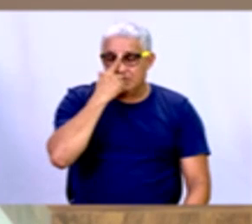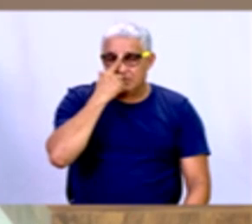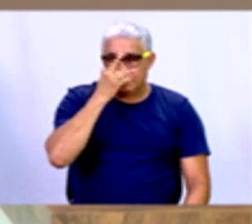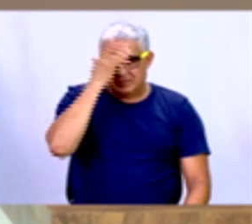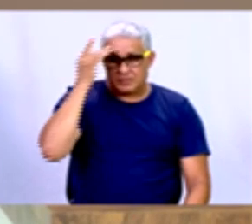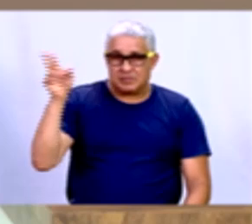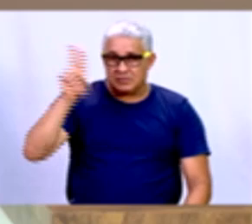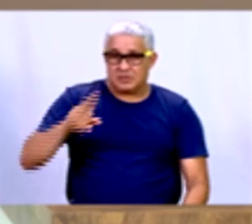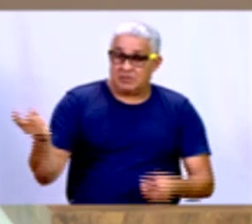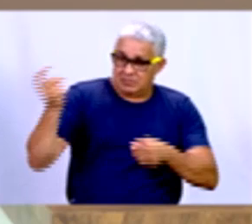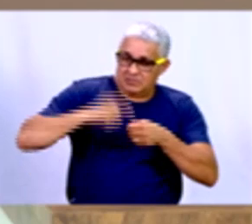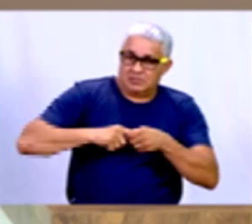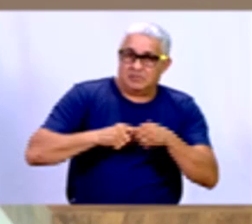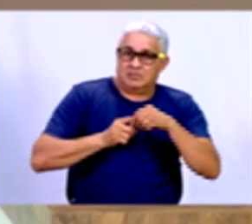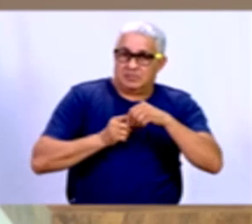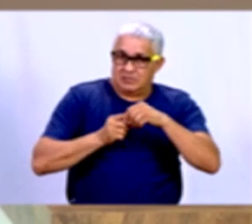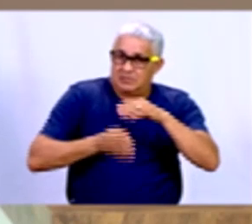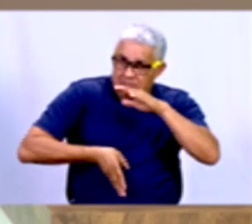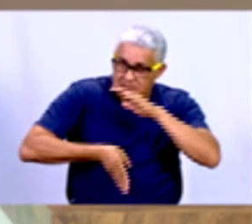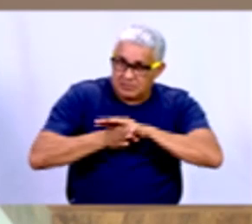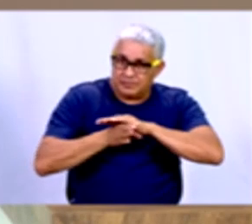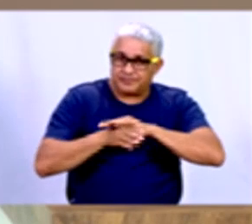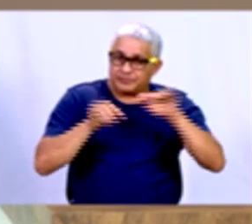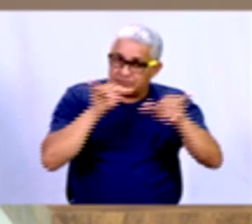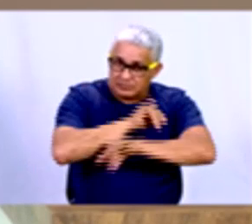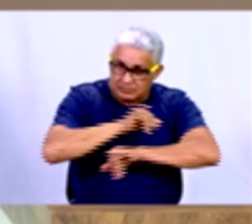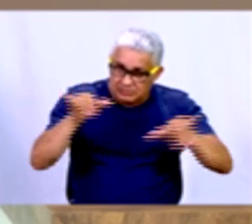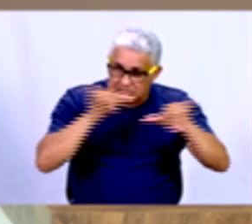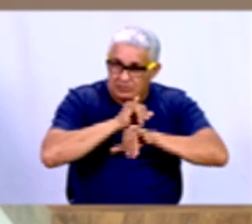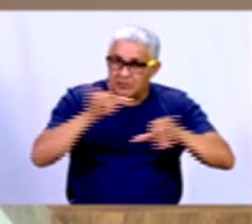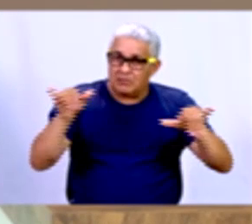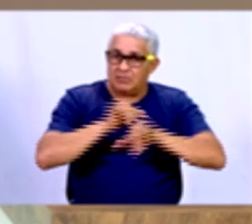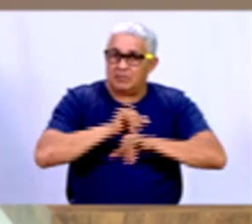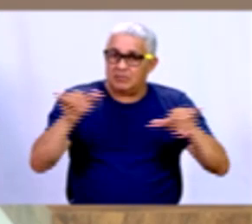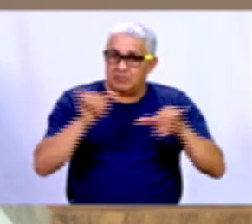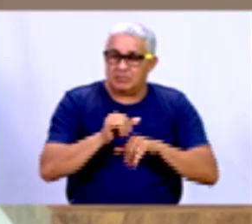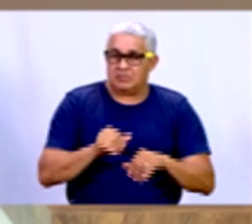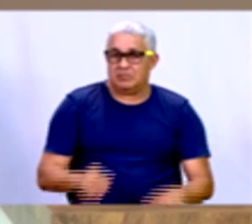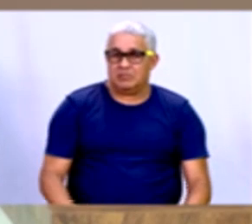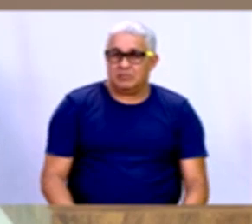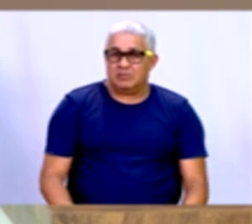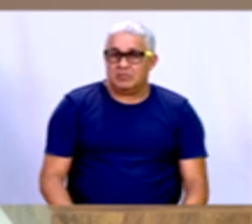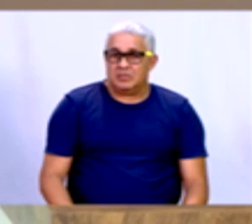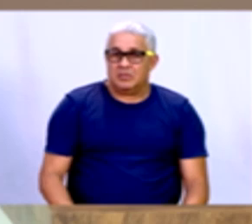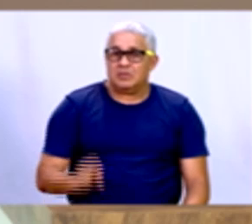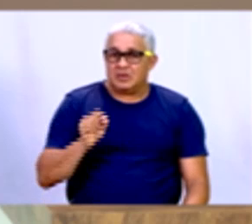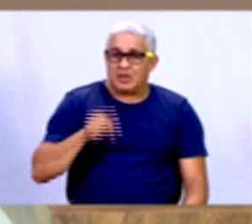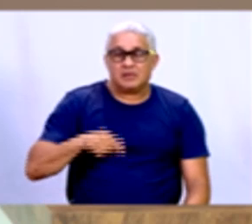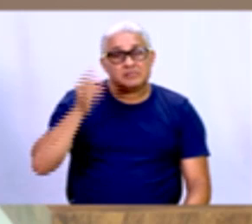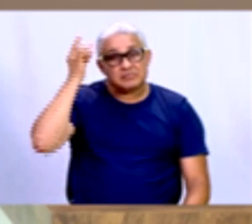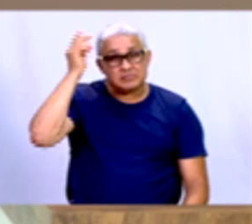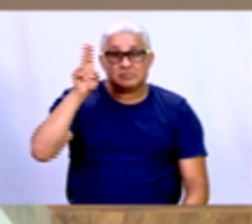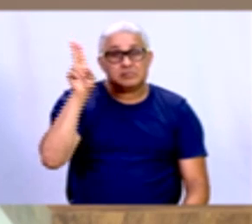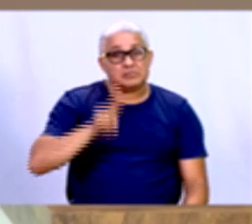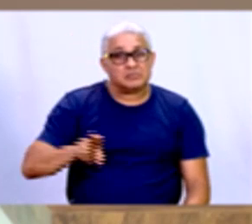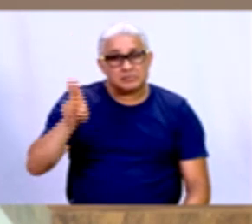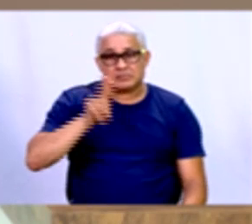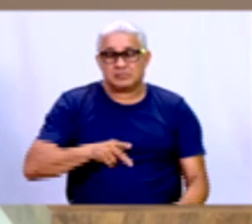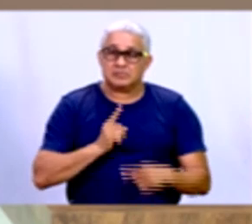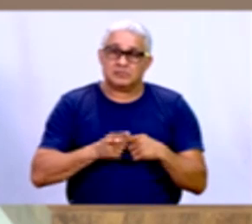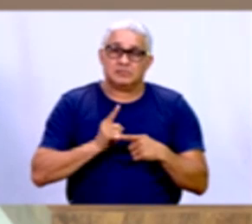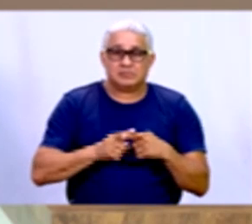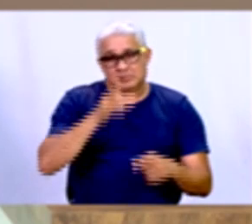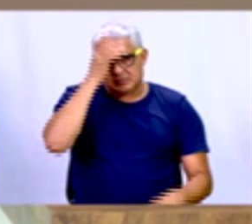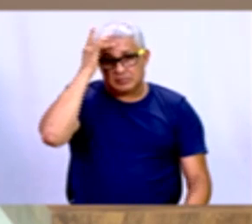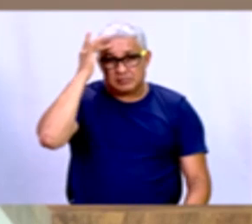acessar e divulgue, né, recomende o acesso daquele aplicativo, é justamente a facilidade de uso. Porque quando